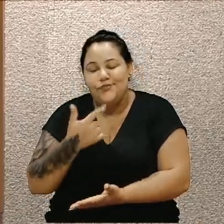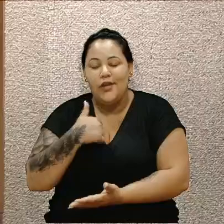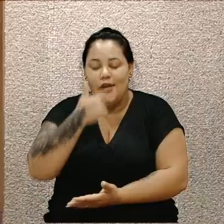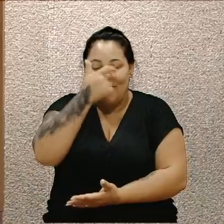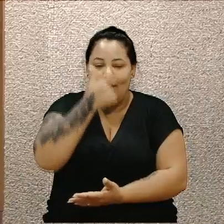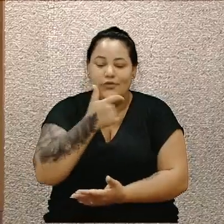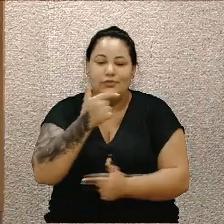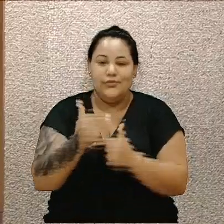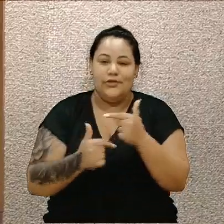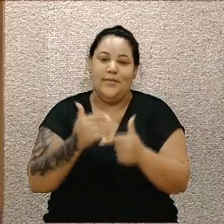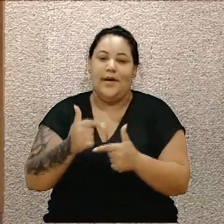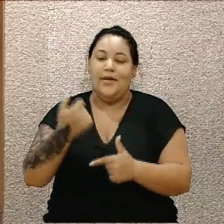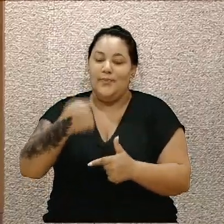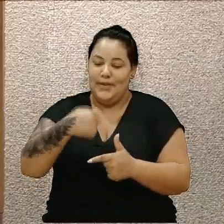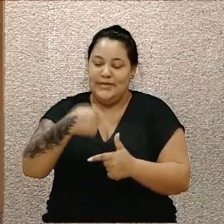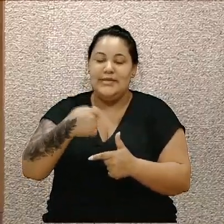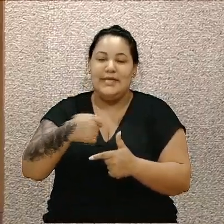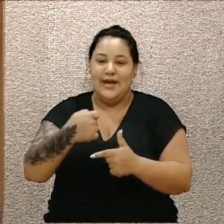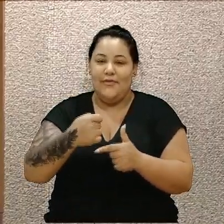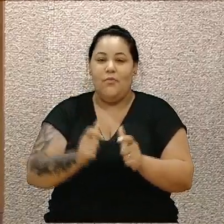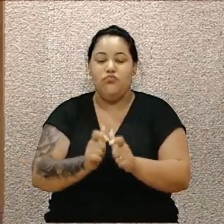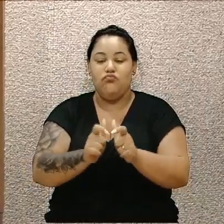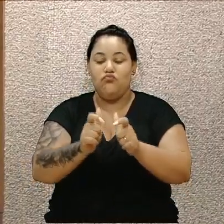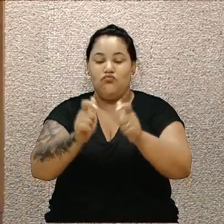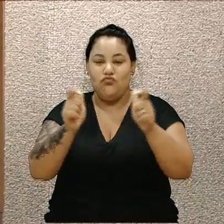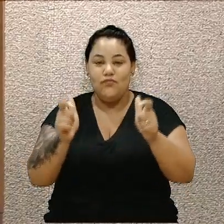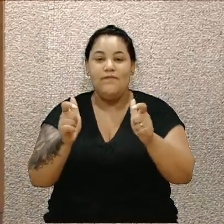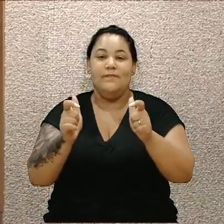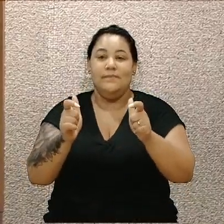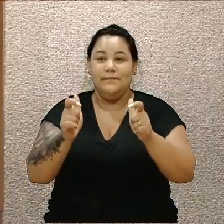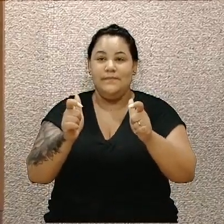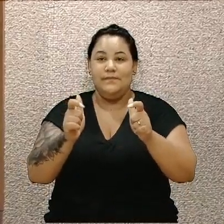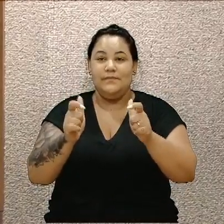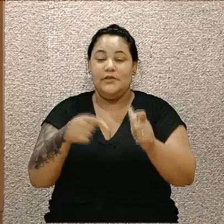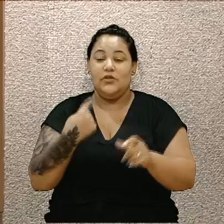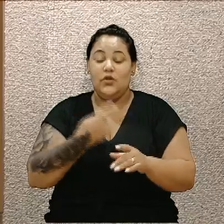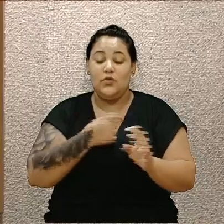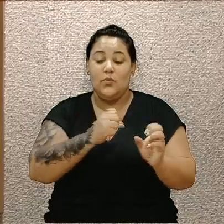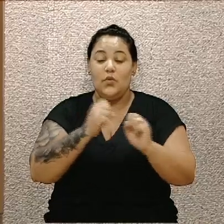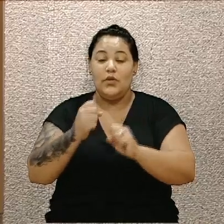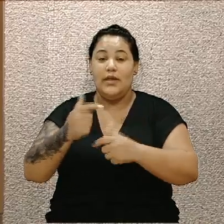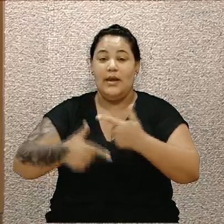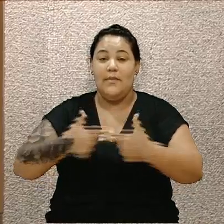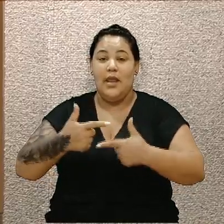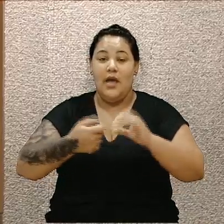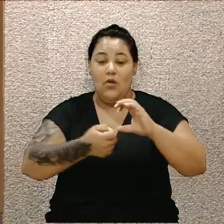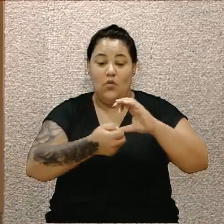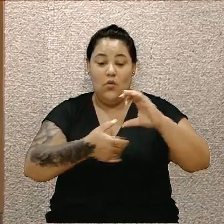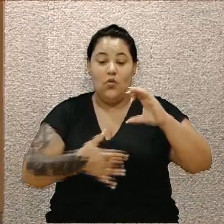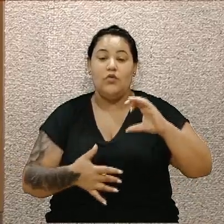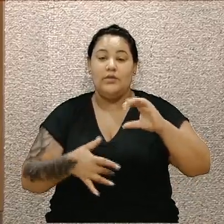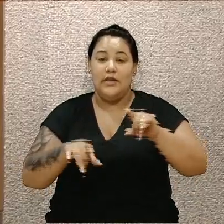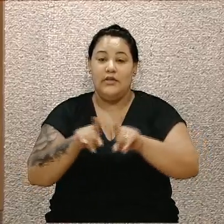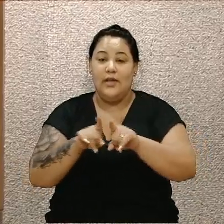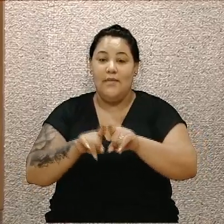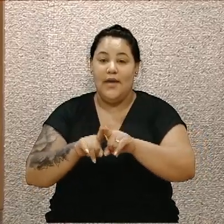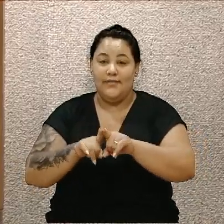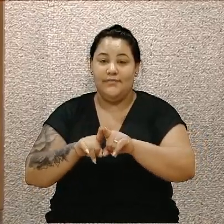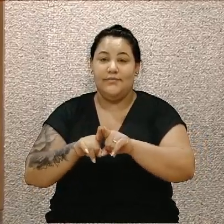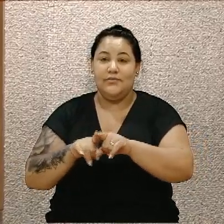você está alargando os horizontes da sua ação parlamentar, da gente trabalhar esse conceito mais estadual